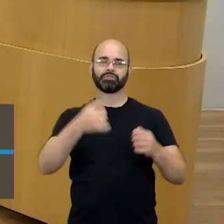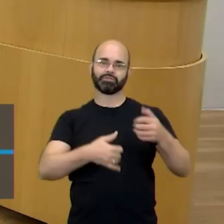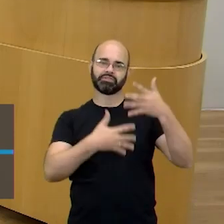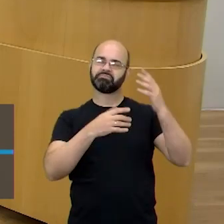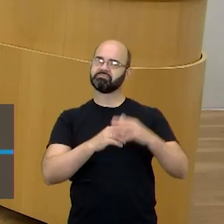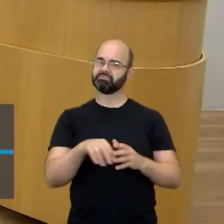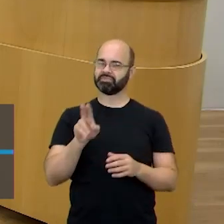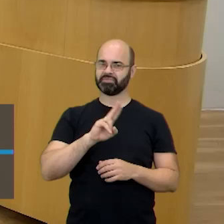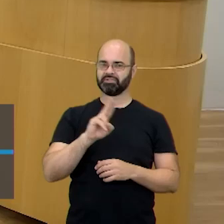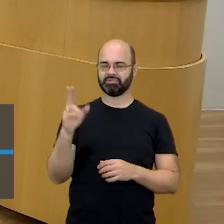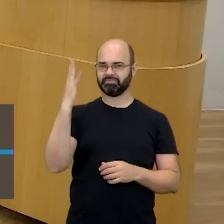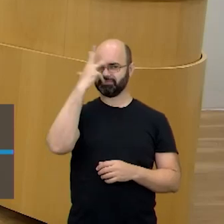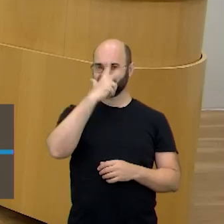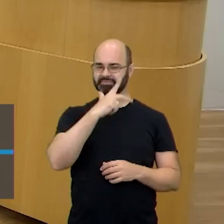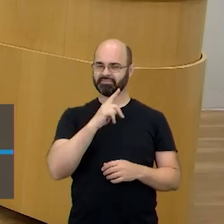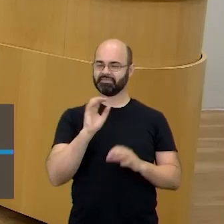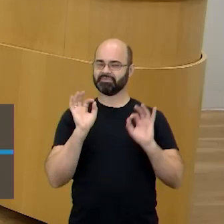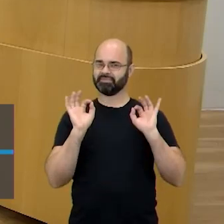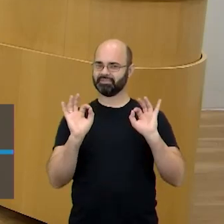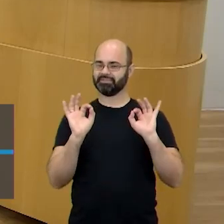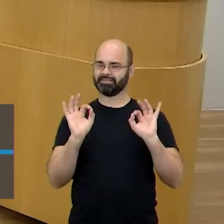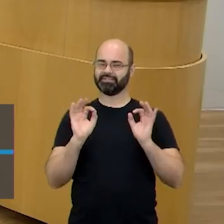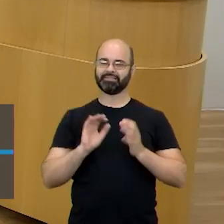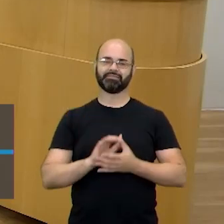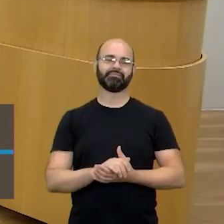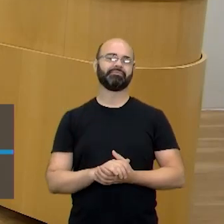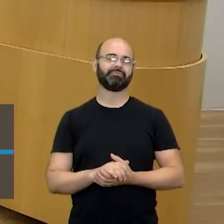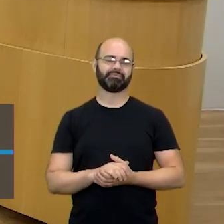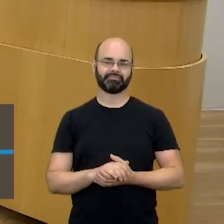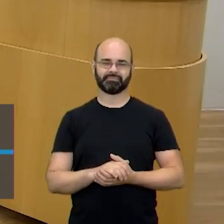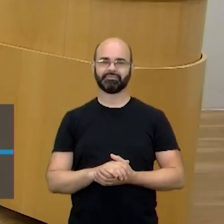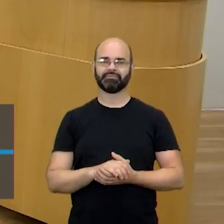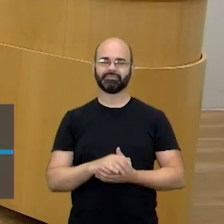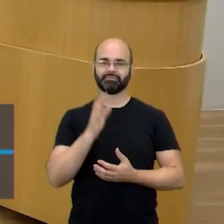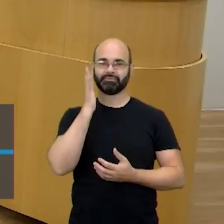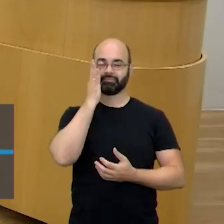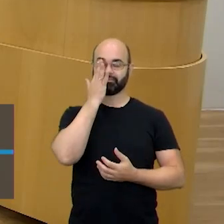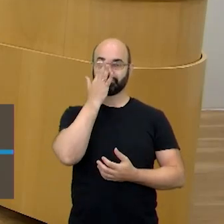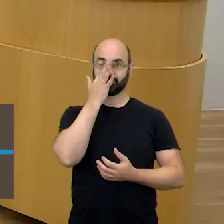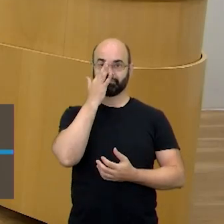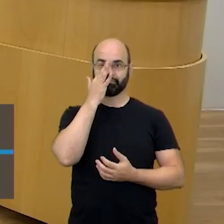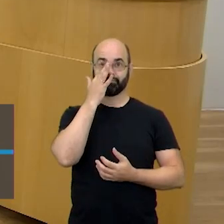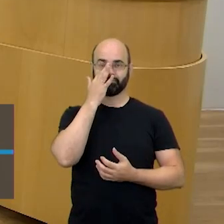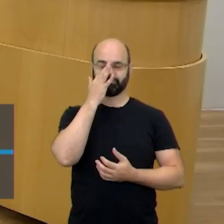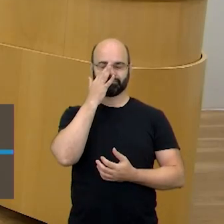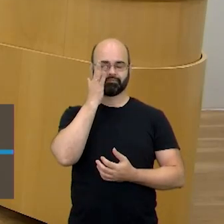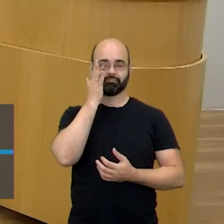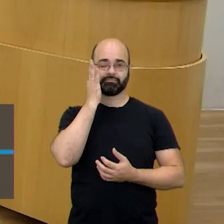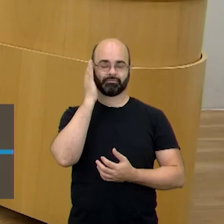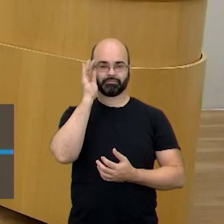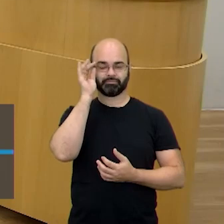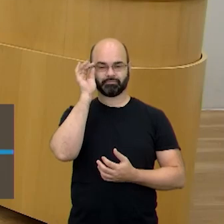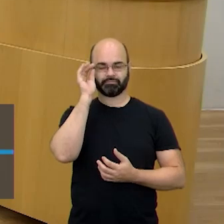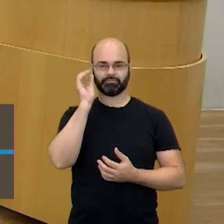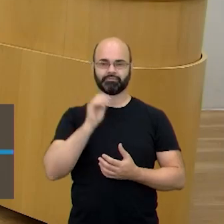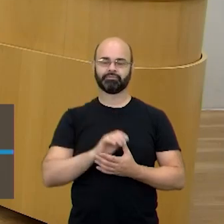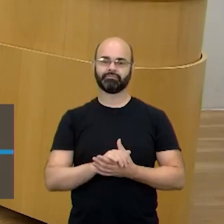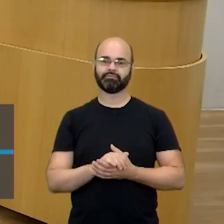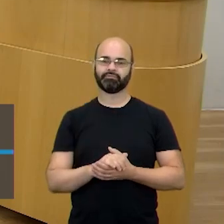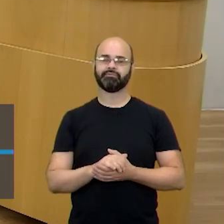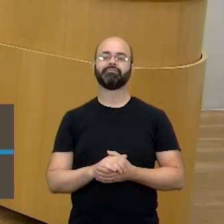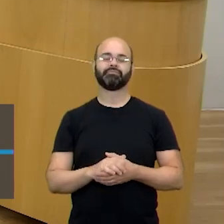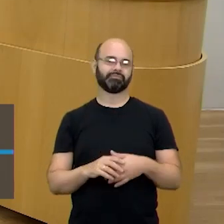muito elegantes, né? Muito bonitos. Emily Caroline. Pois é. Pode ser Emily Caroline. Olha lá. Não tem o Tony